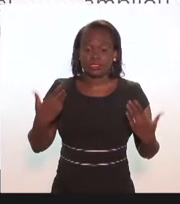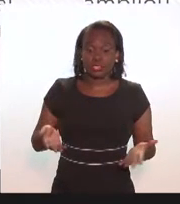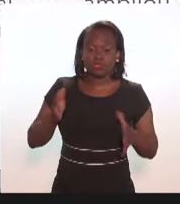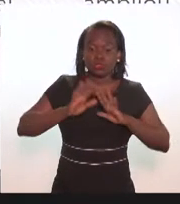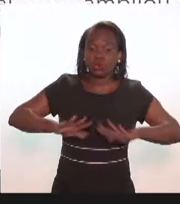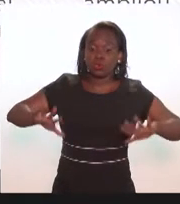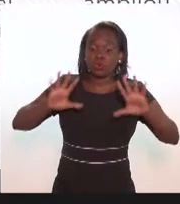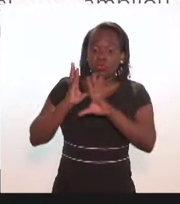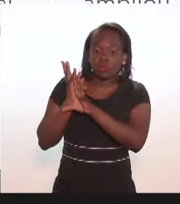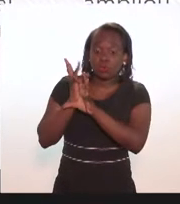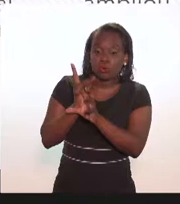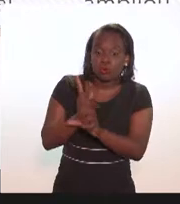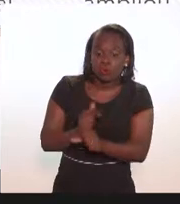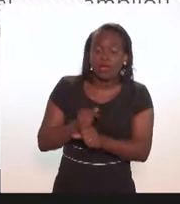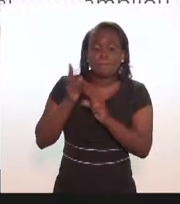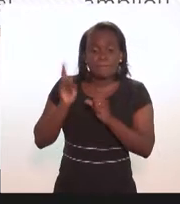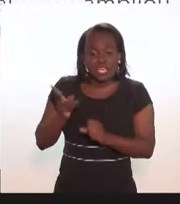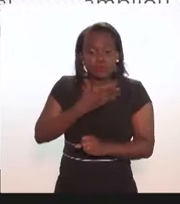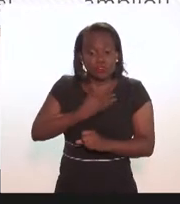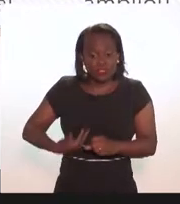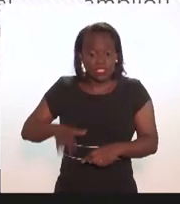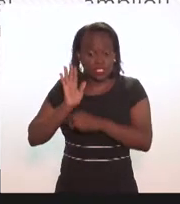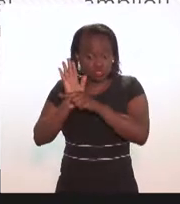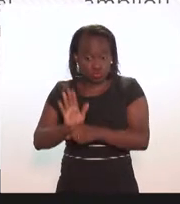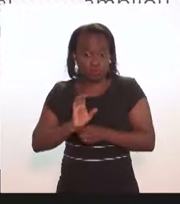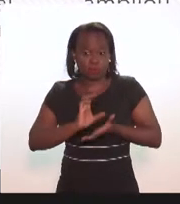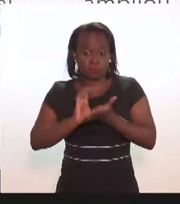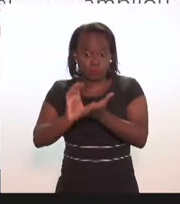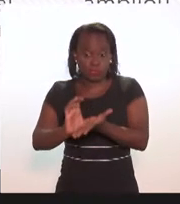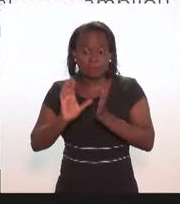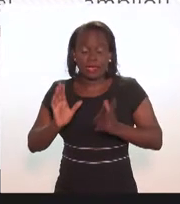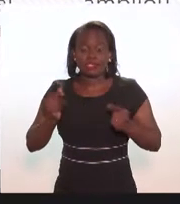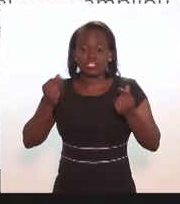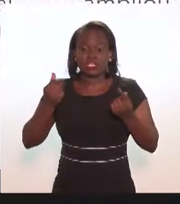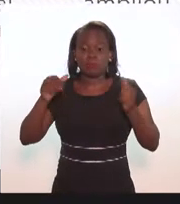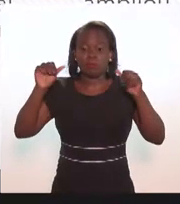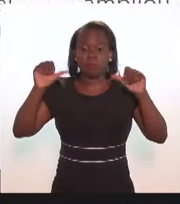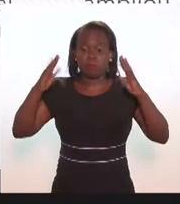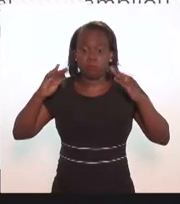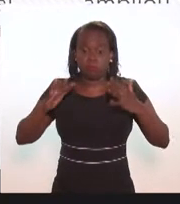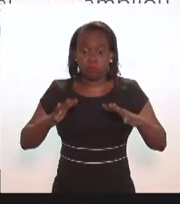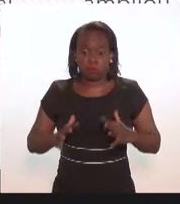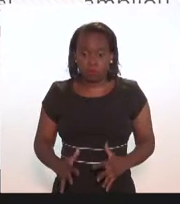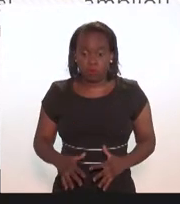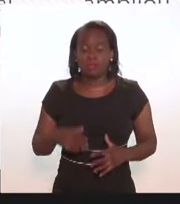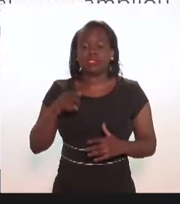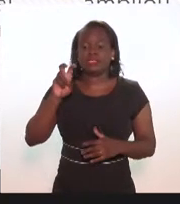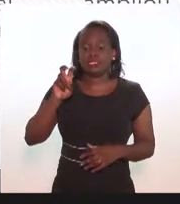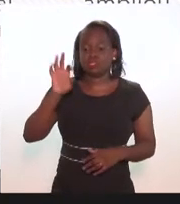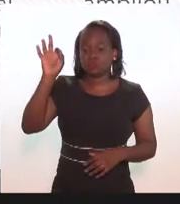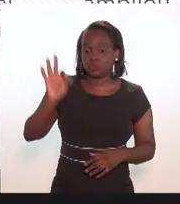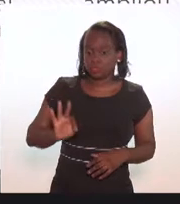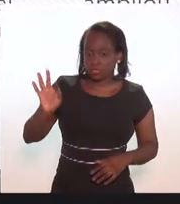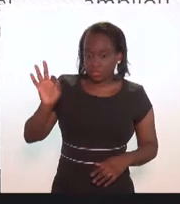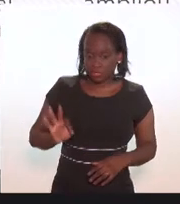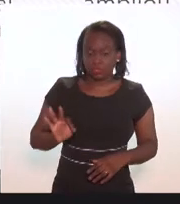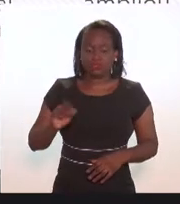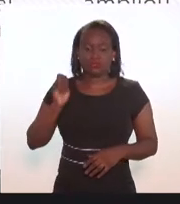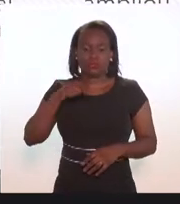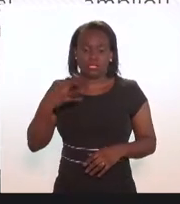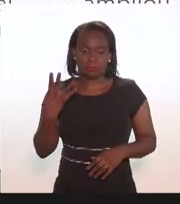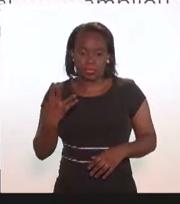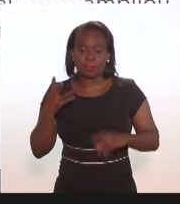totais, mesmo com o auxílio do governo federal, continuaram em queda, a receita líquida caiu 5% naquele